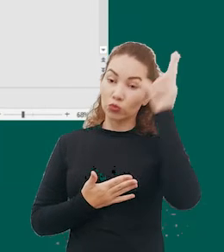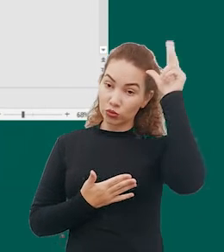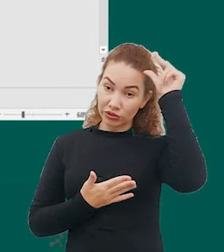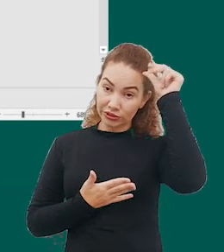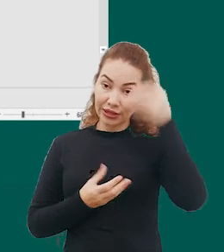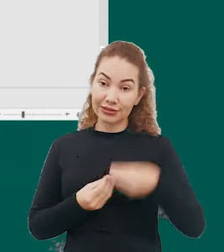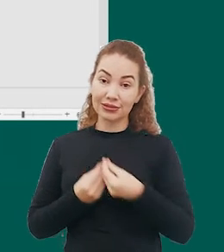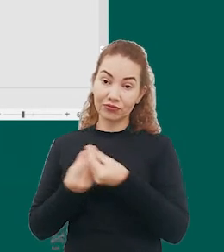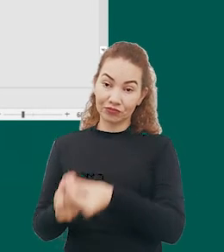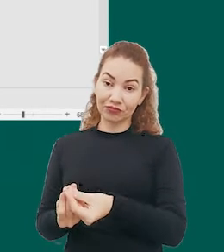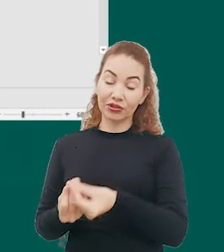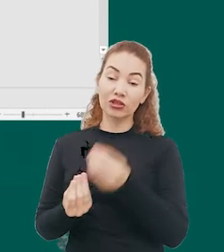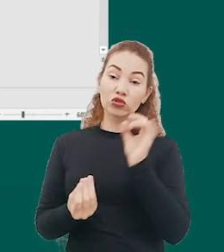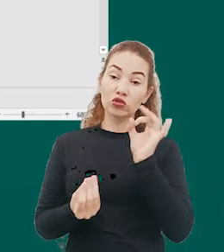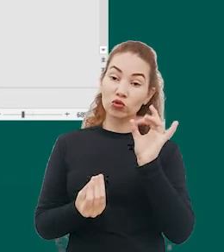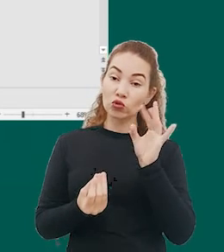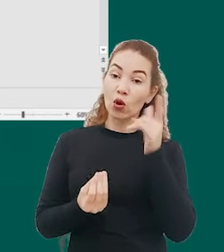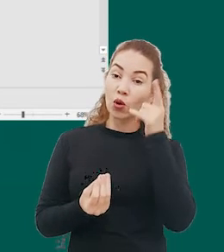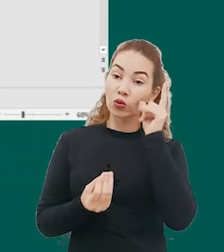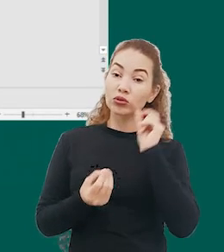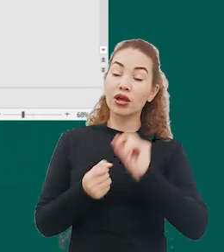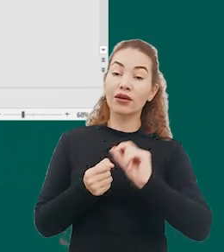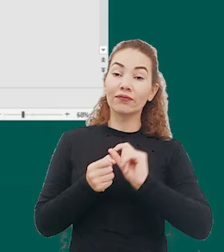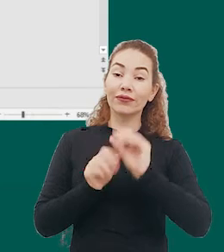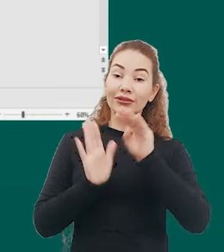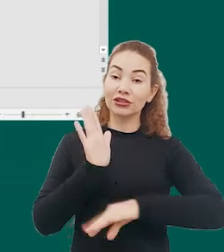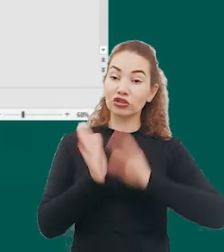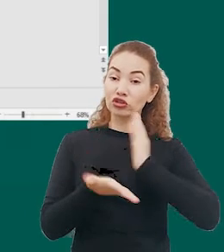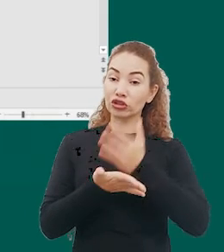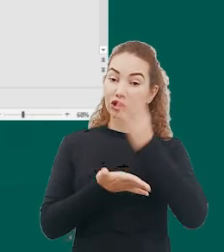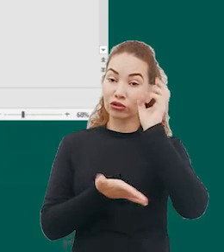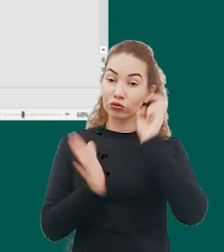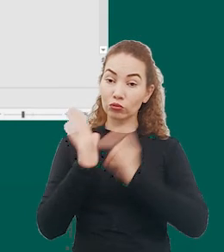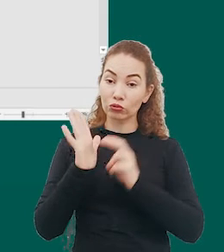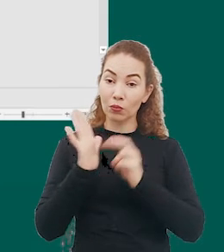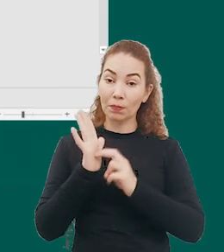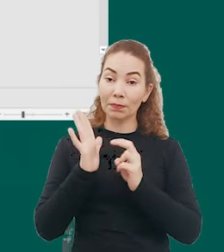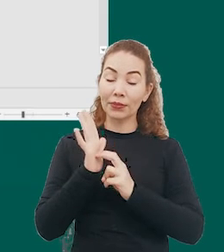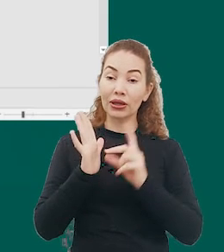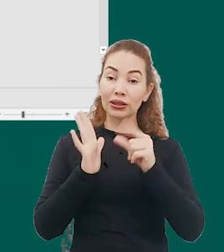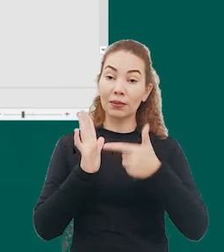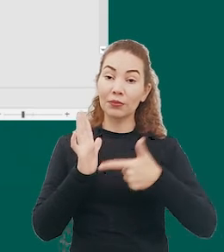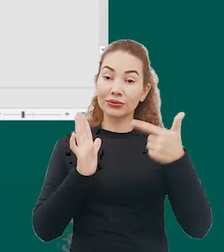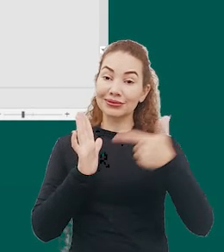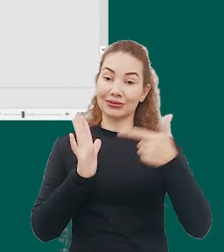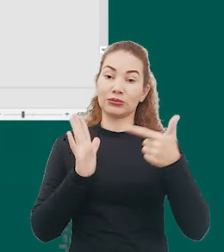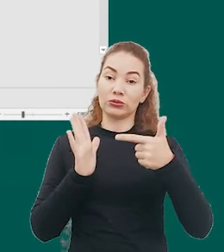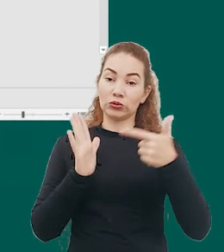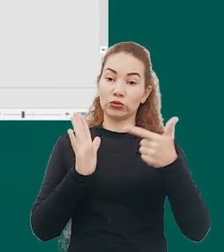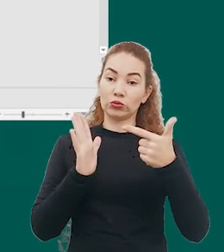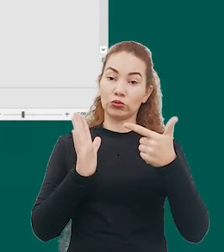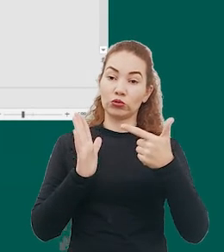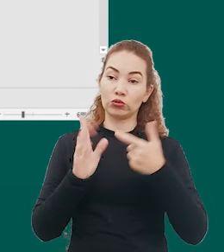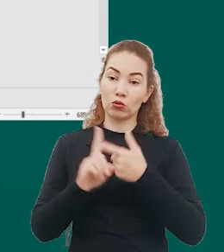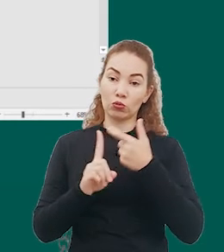abril, nós só podemos fazer débito em conta a partir da segunda parcela. A primeira não é